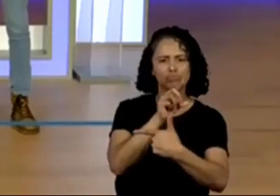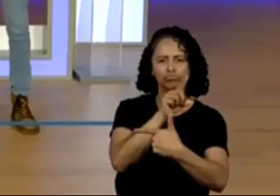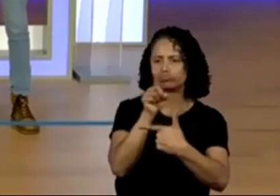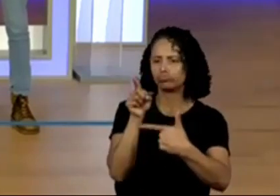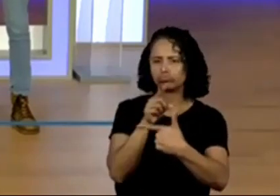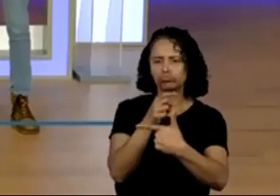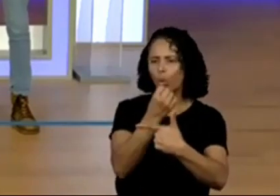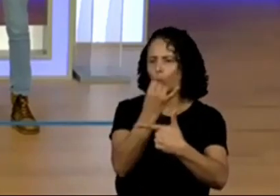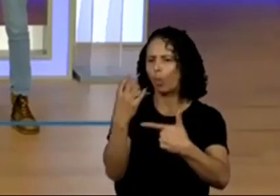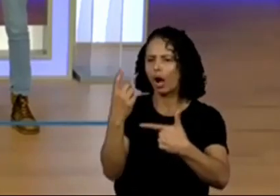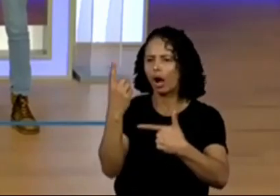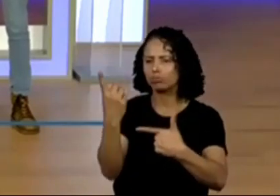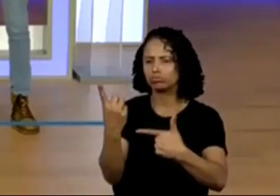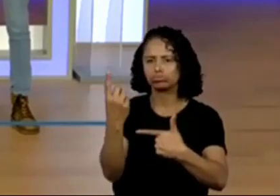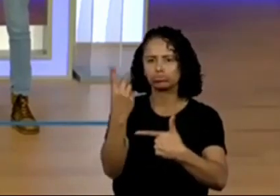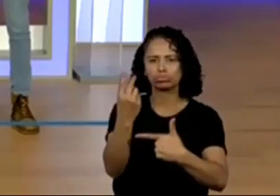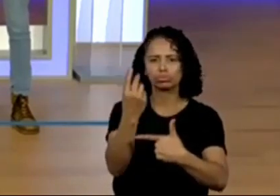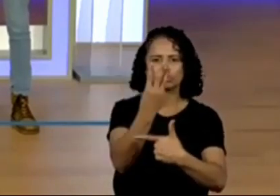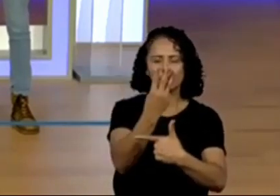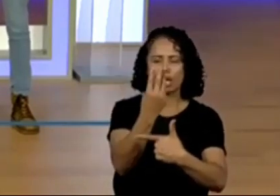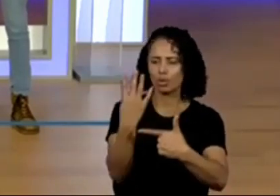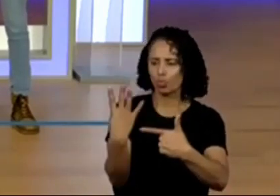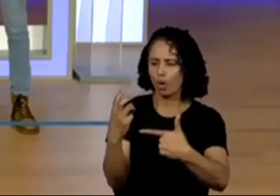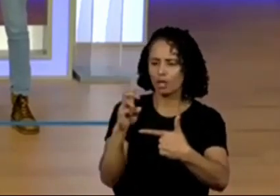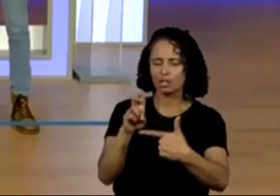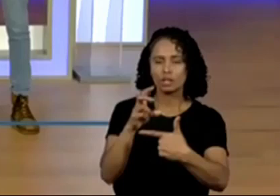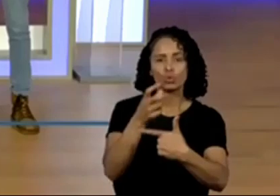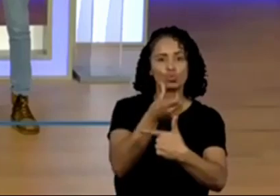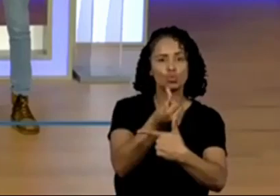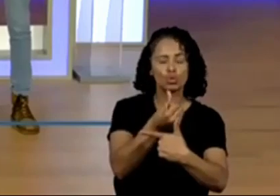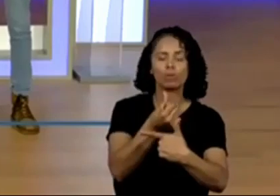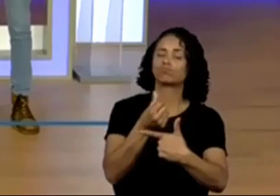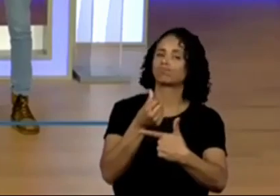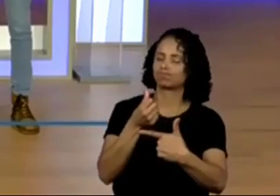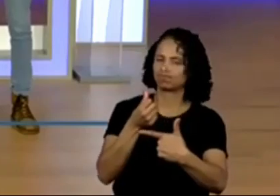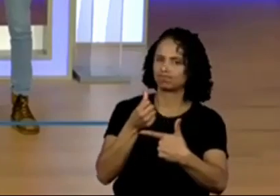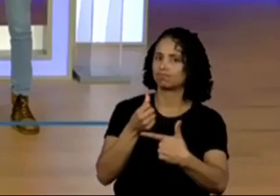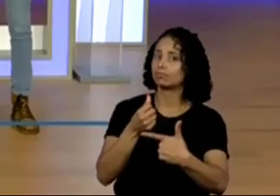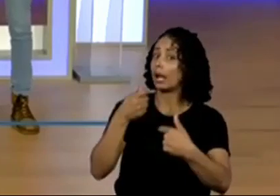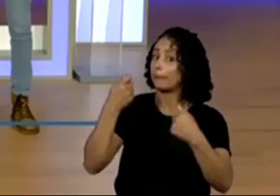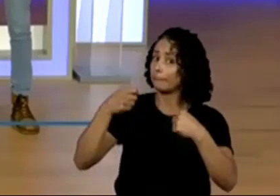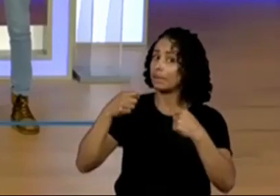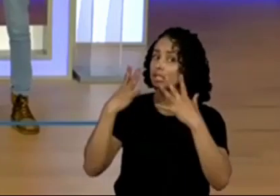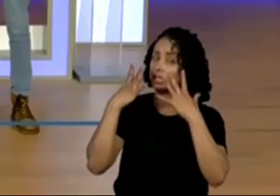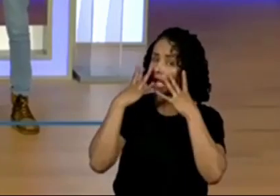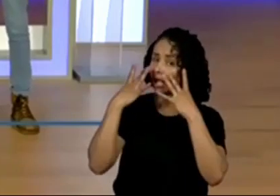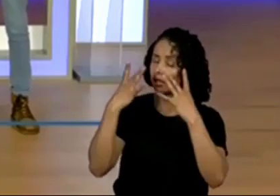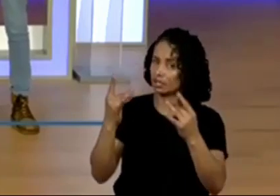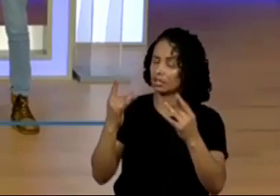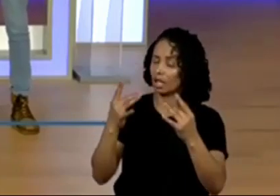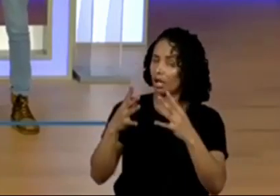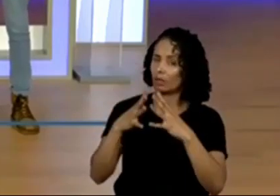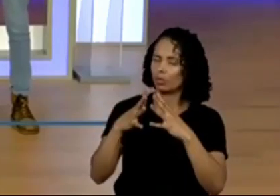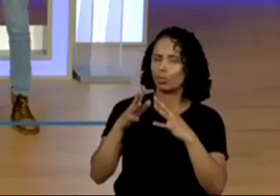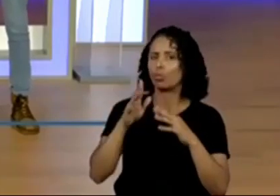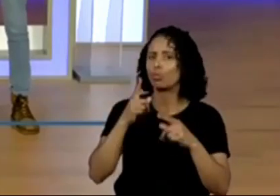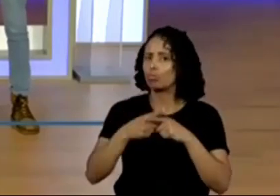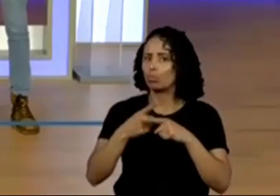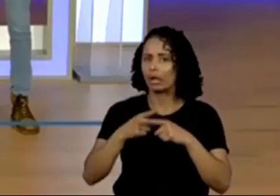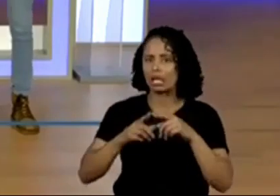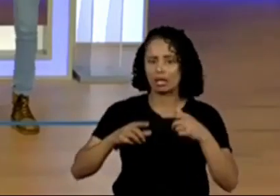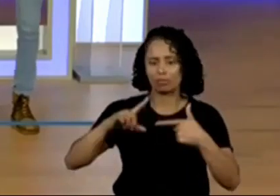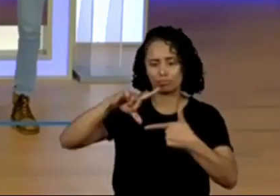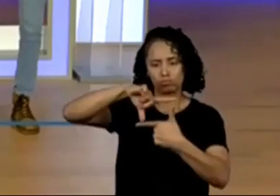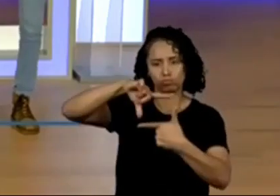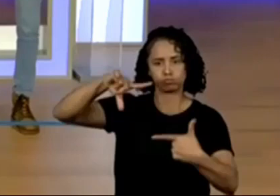isso pode ser confuso. Então, a nossa reflexão e atenção para conferir ali no todo. A maneira como o todo está